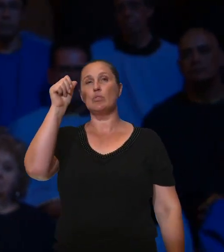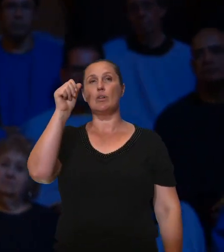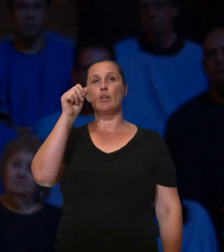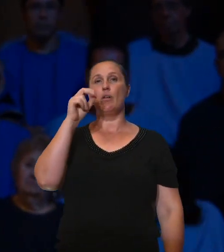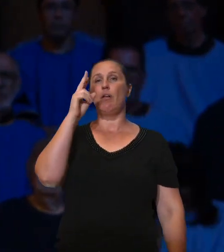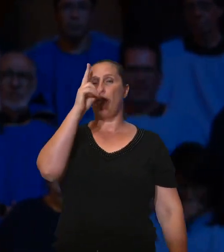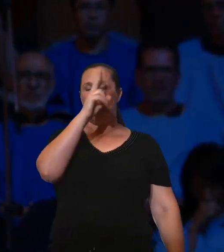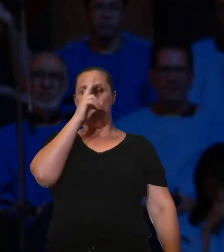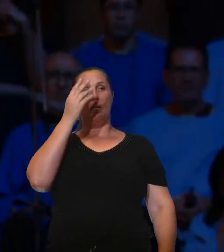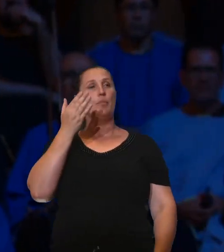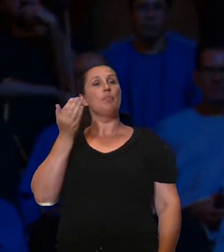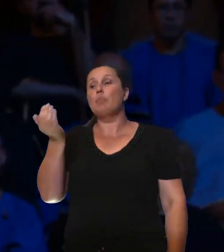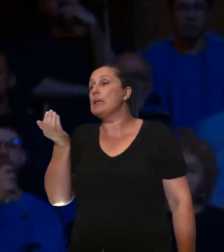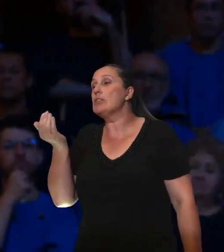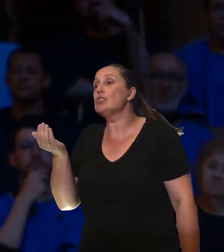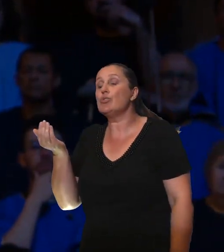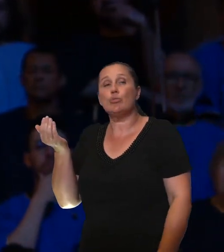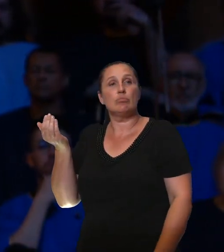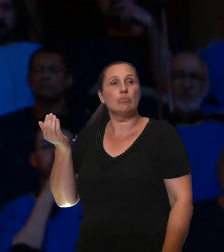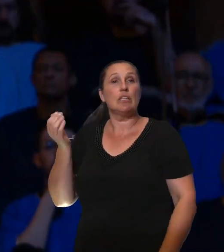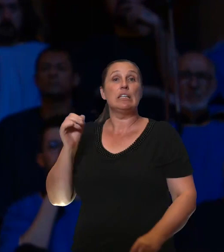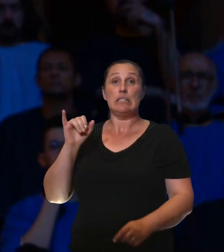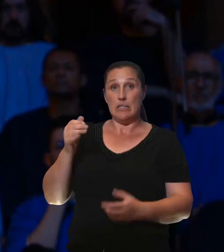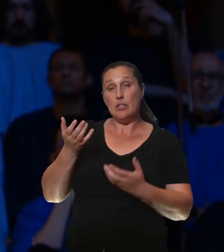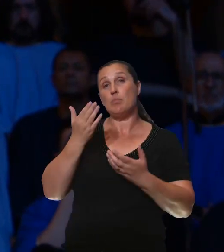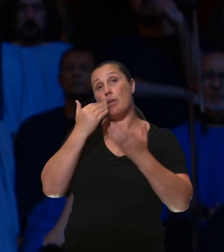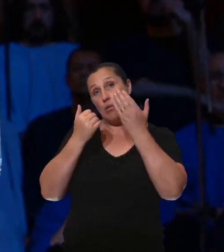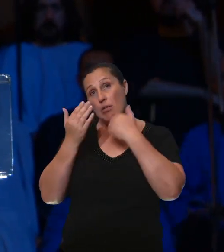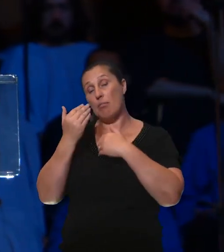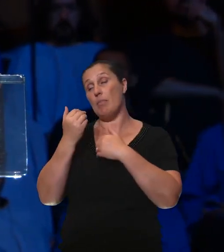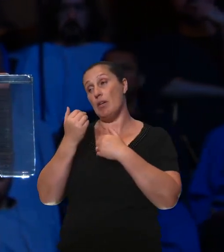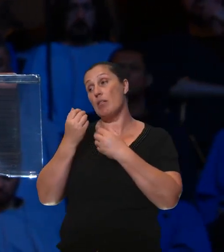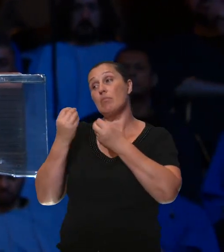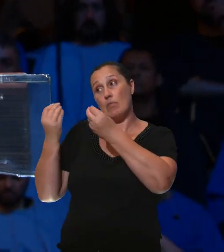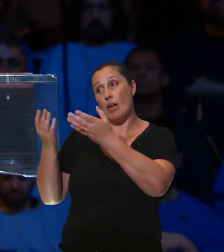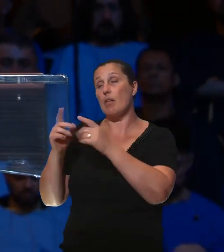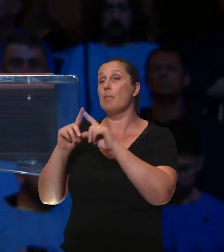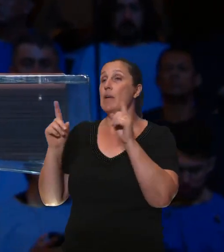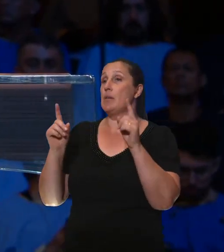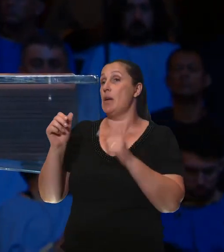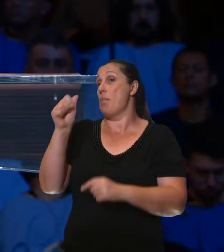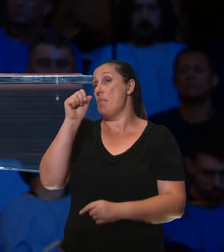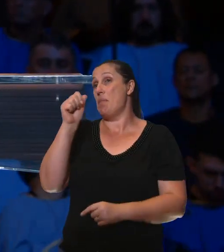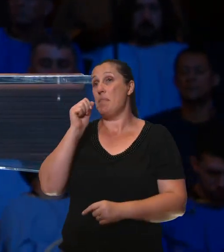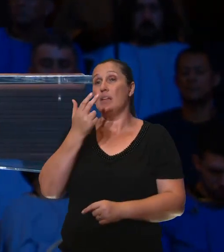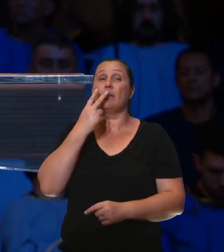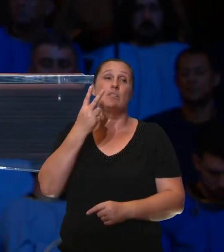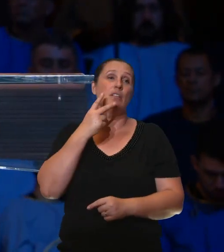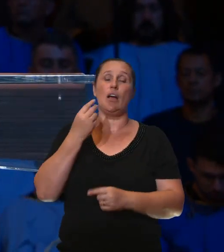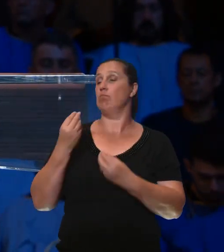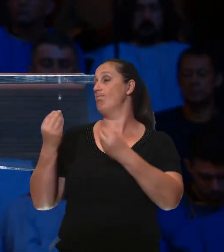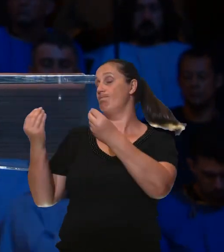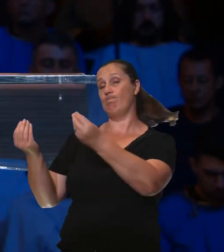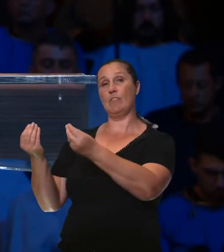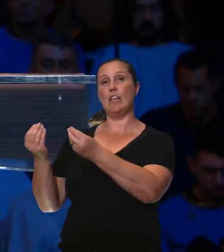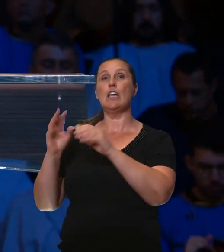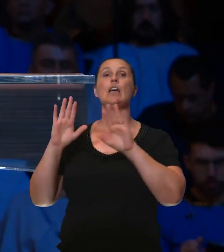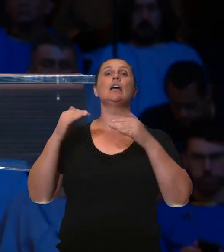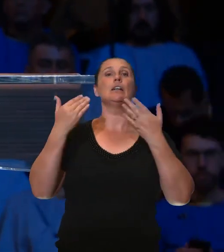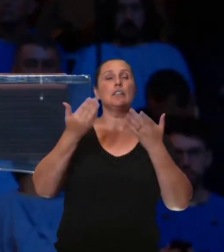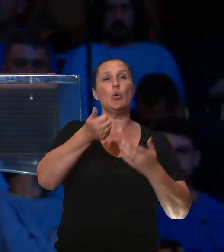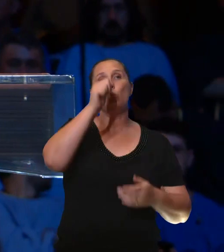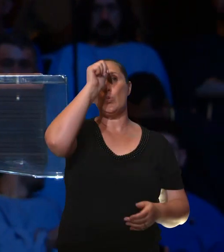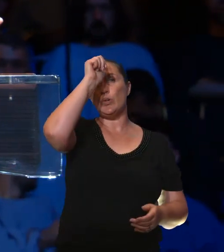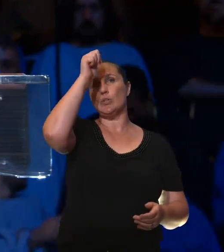disse que se fosse para a comida, ele daria, mas para bebida e cigarro ele não daria. Então aquele hindu foi na